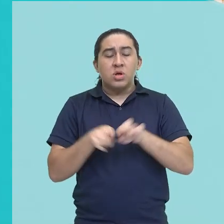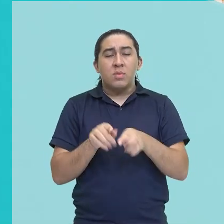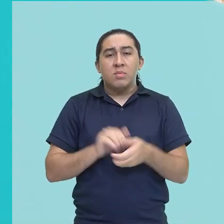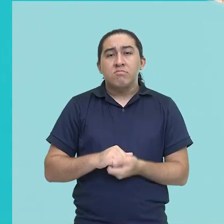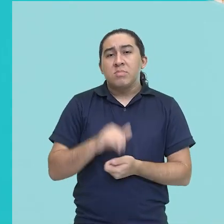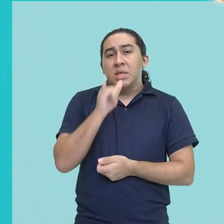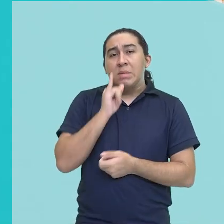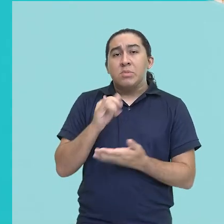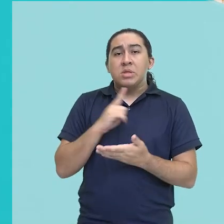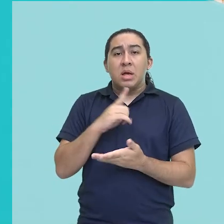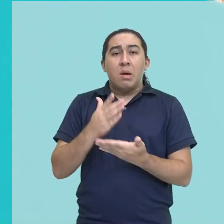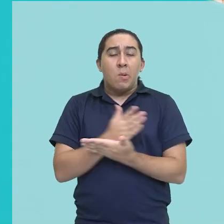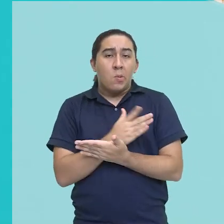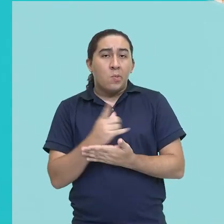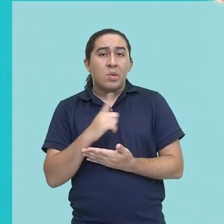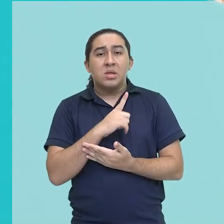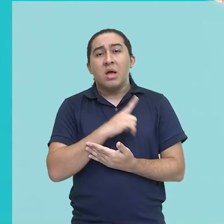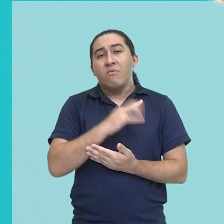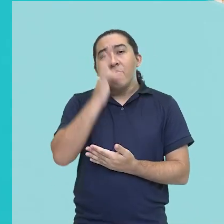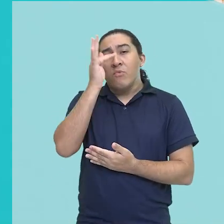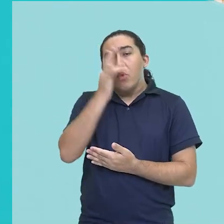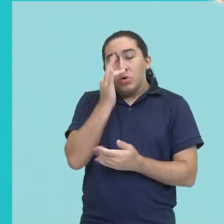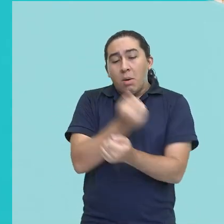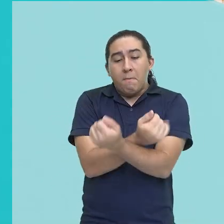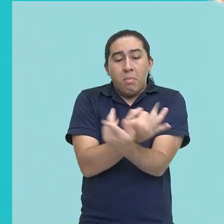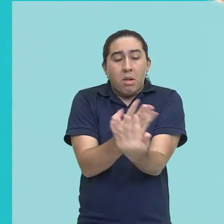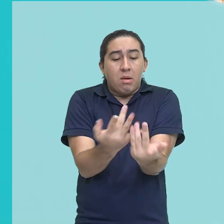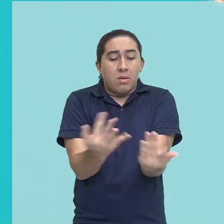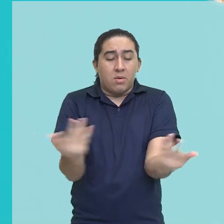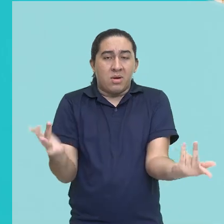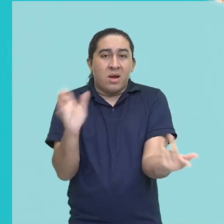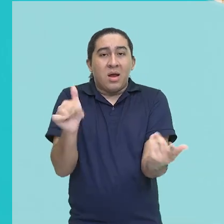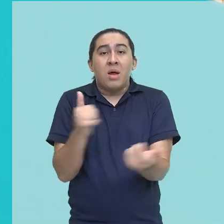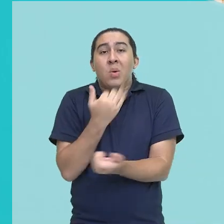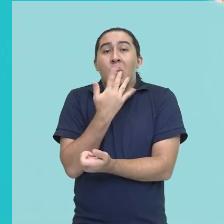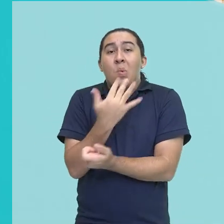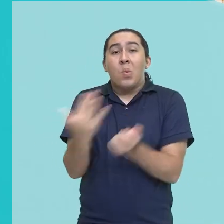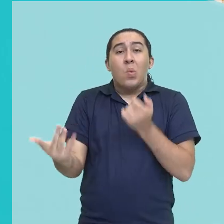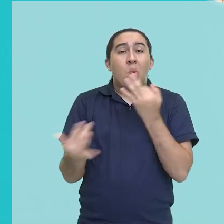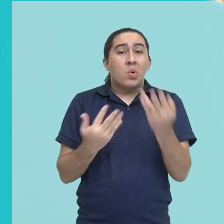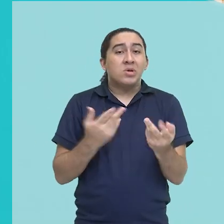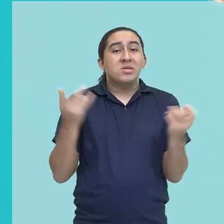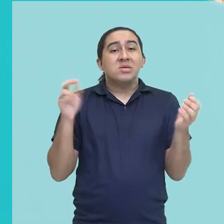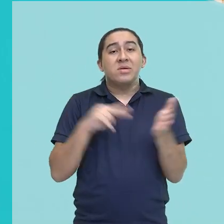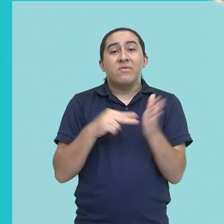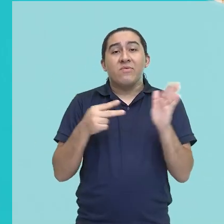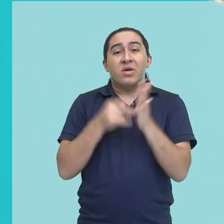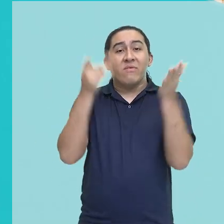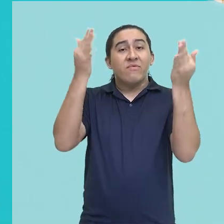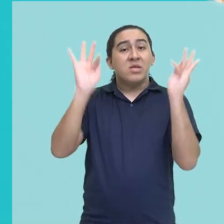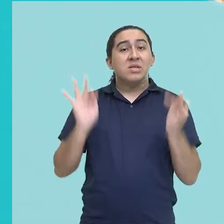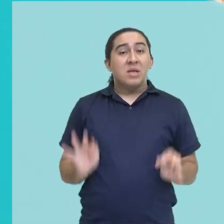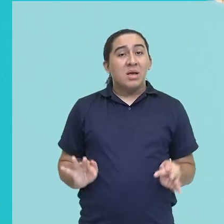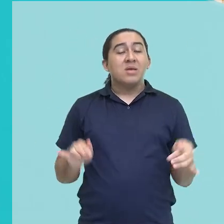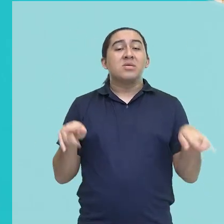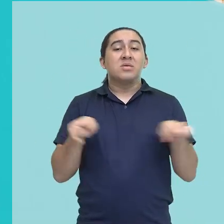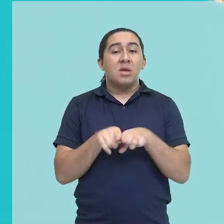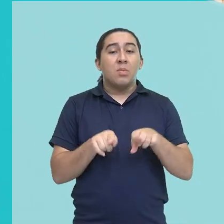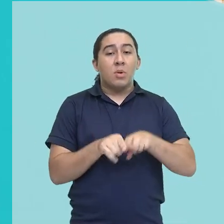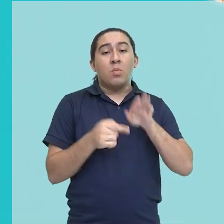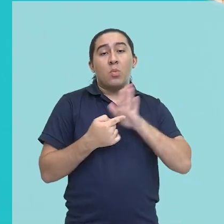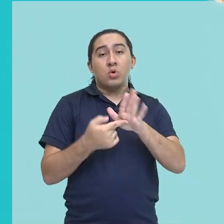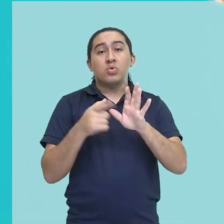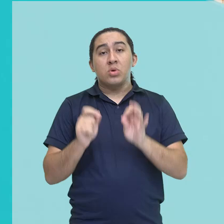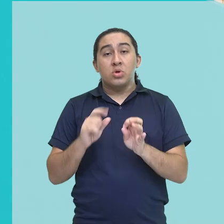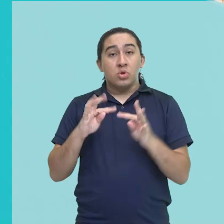jardim de flores, certo? Então, mas elas também podem fazer o quê? Ela vai o quê? Trazer todo o